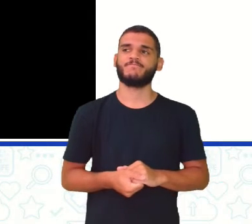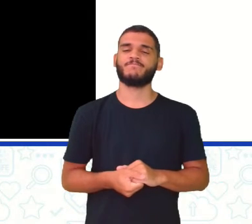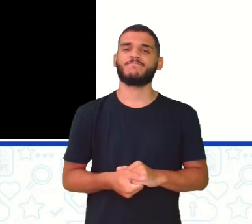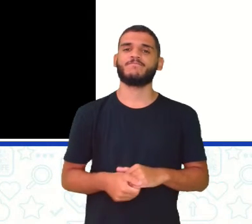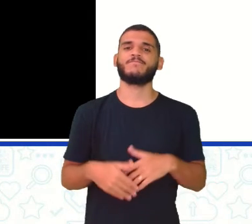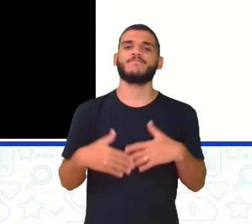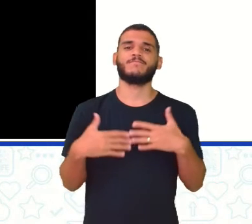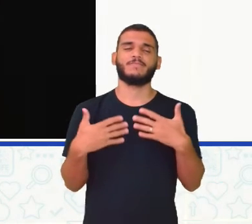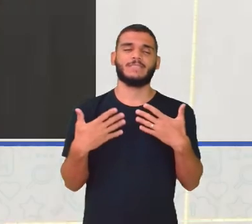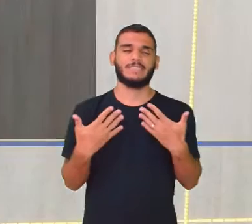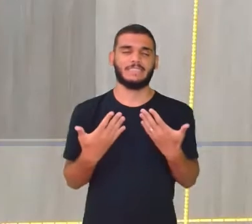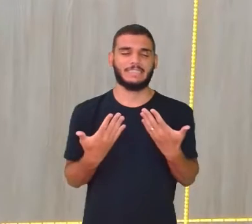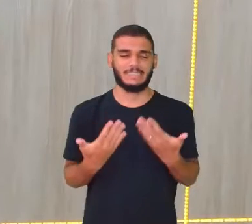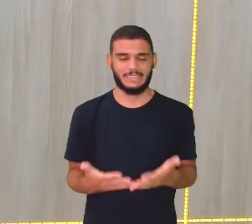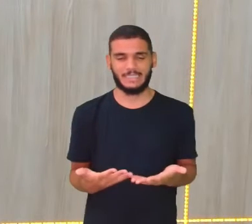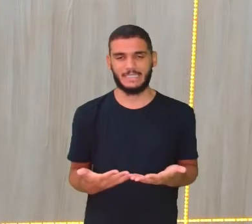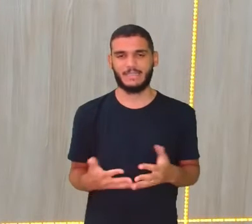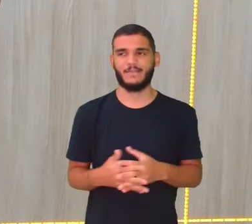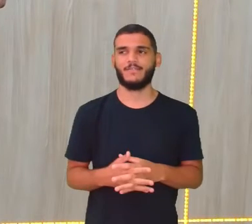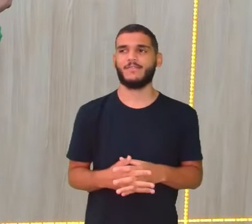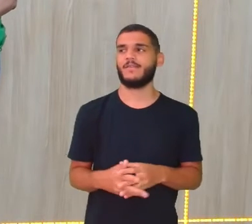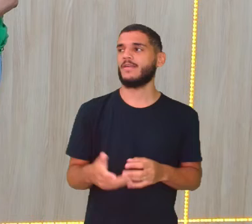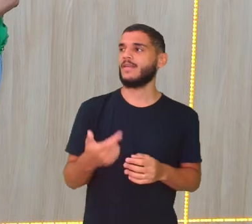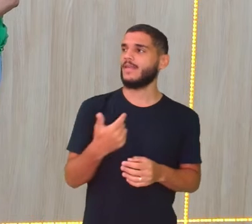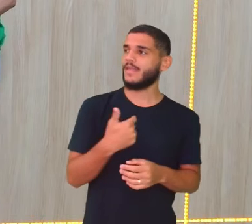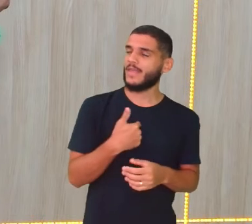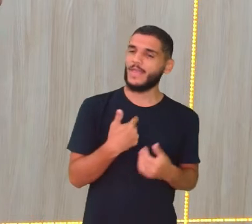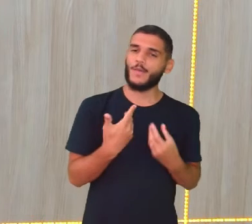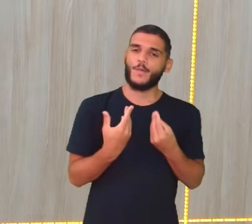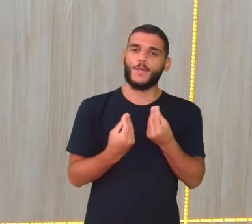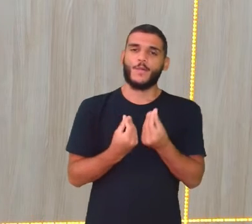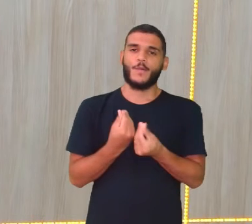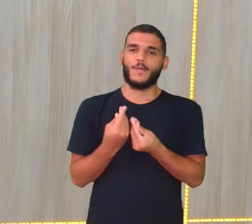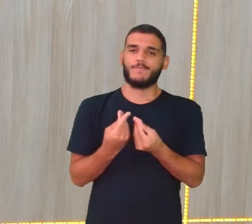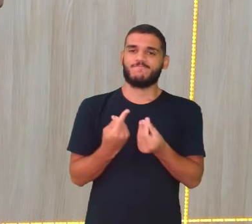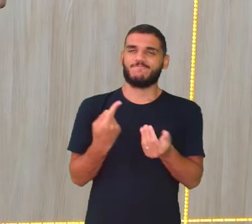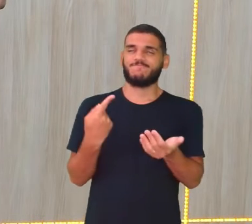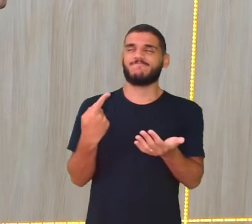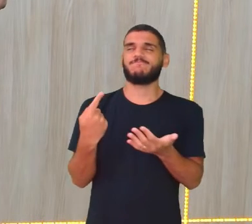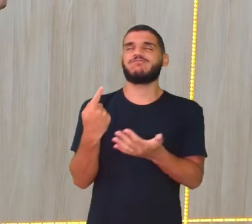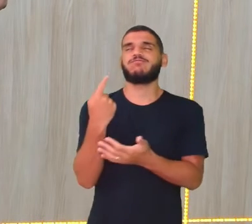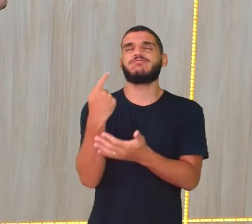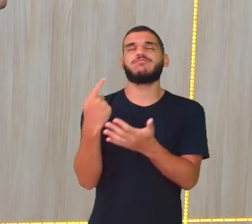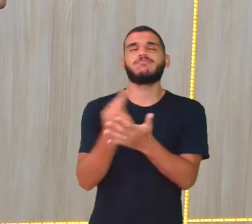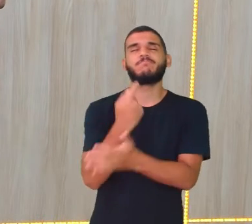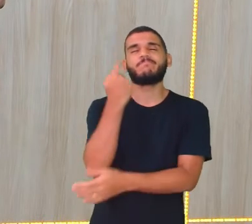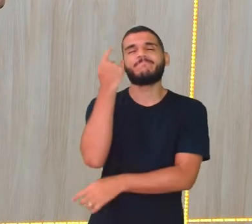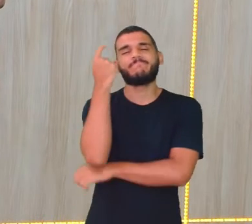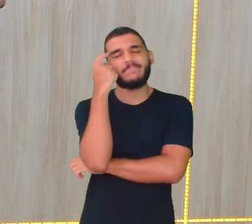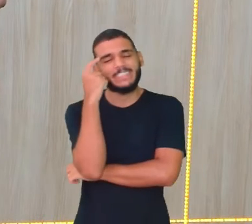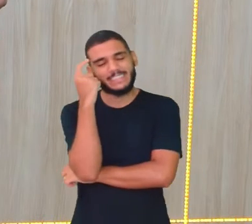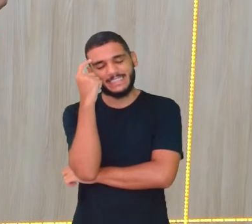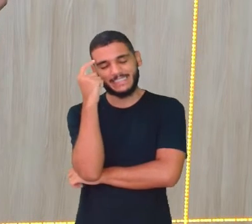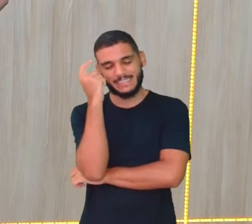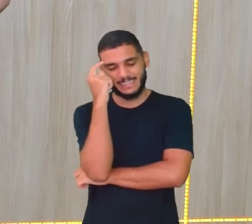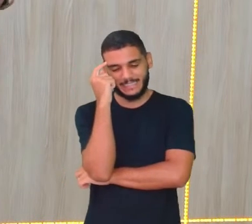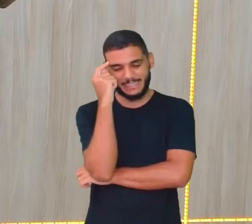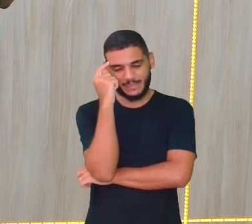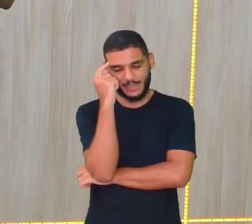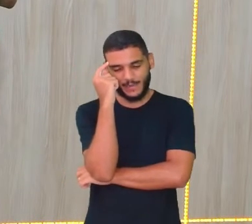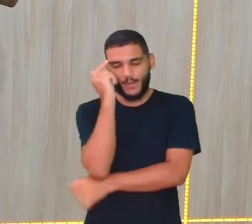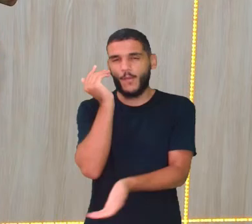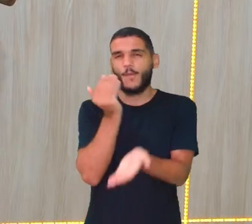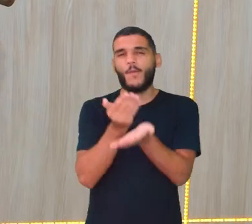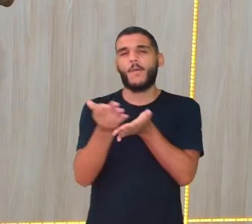Que coisa, né, professora? Eu fico me perguntando, né? No início do vídeo, ela